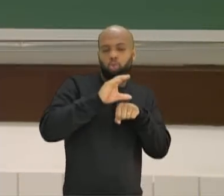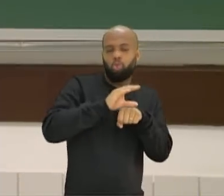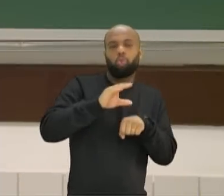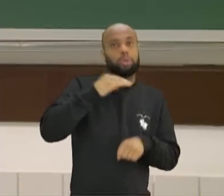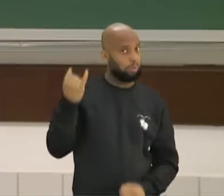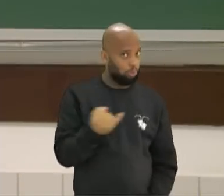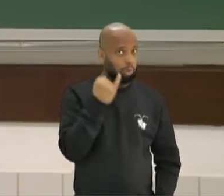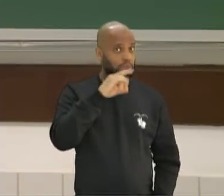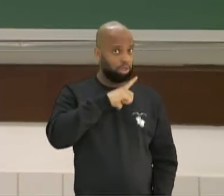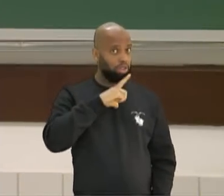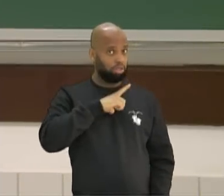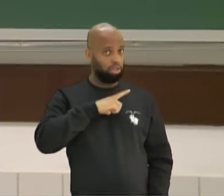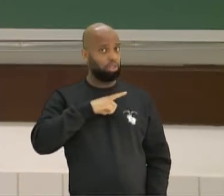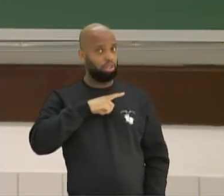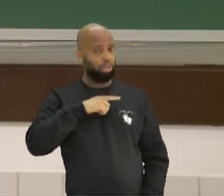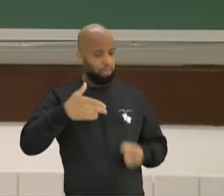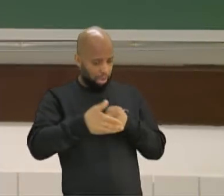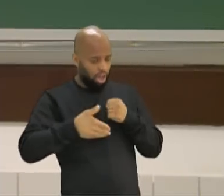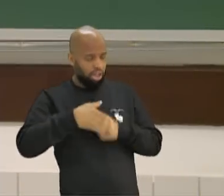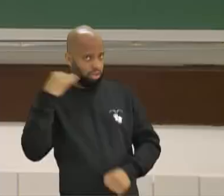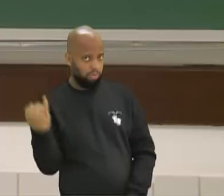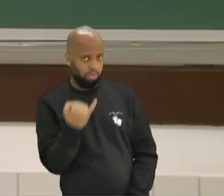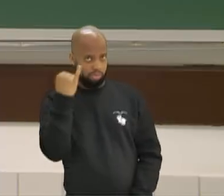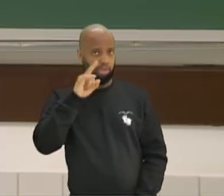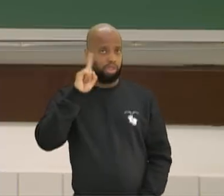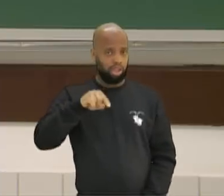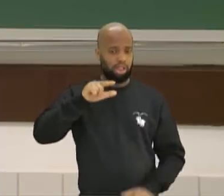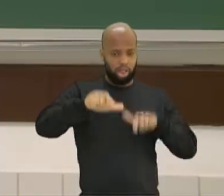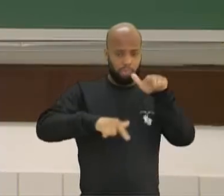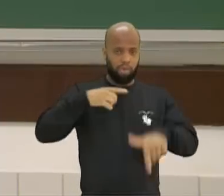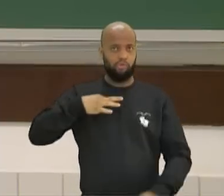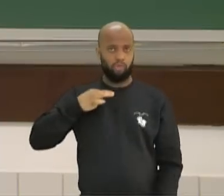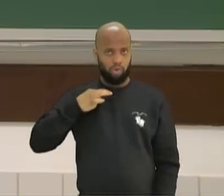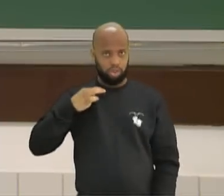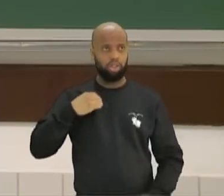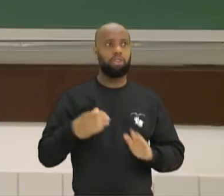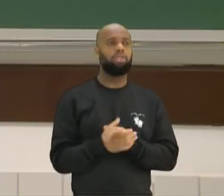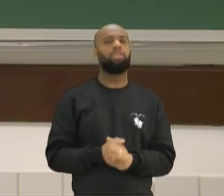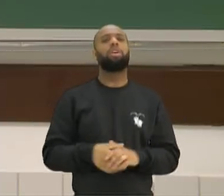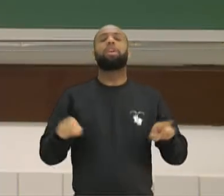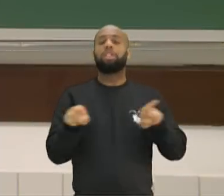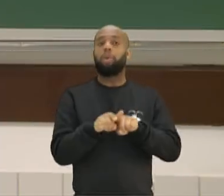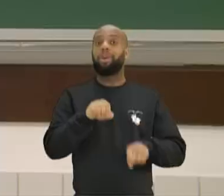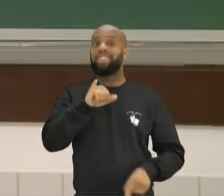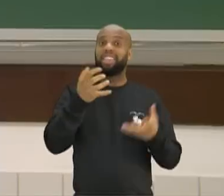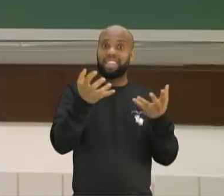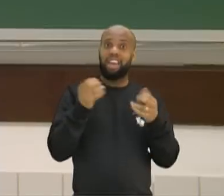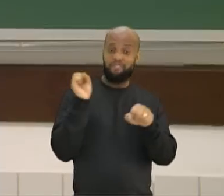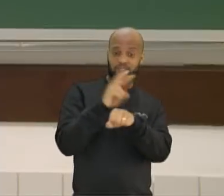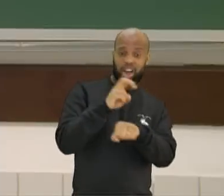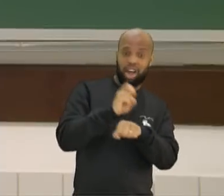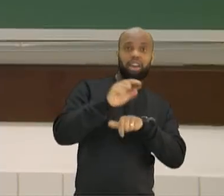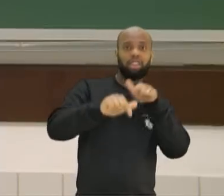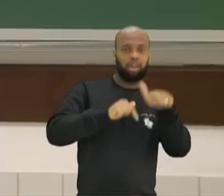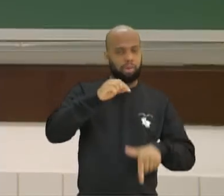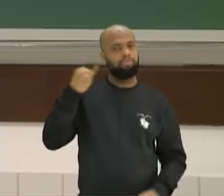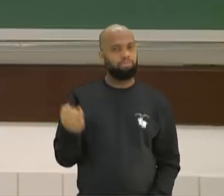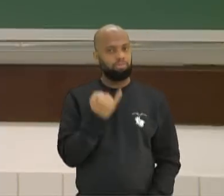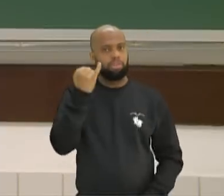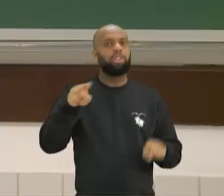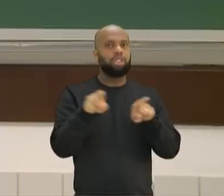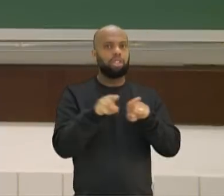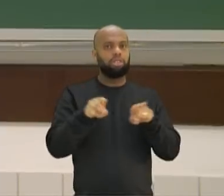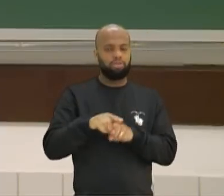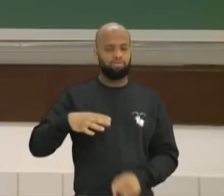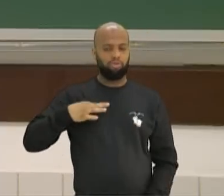um dos itens, dos pré-requisitos é ser voluntário. E para um trabalho também, um dos pré-requisitos também é ser voluntário. A gente podia